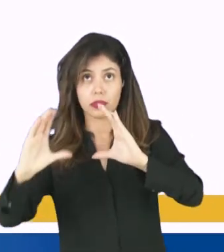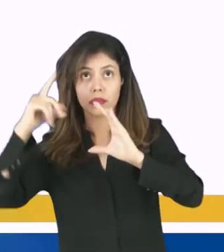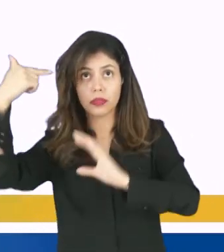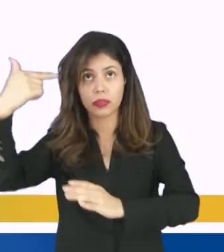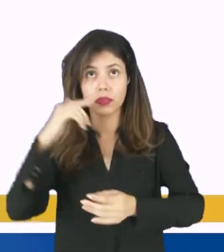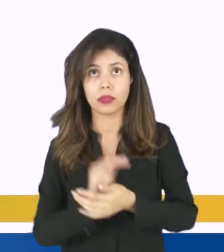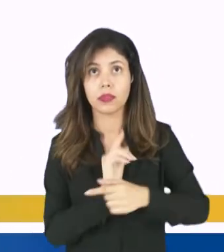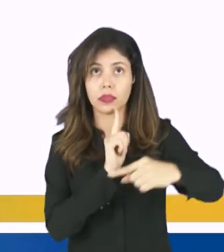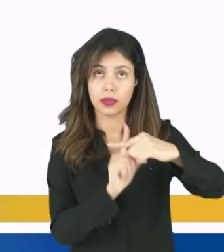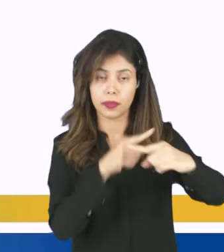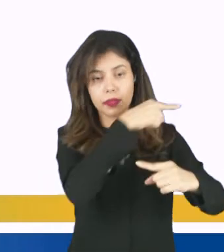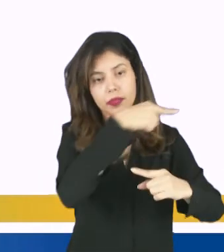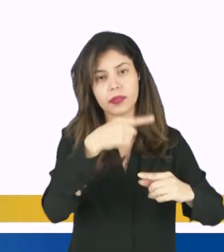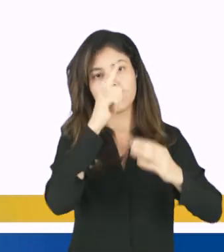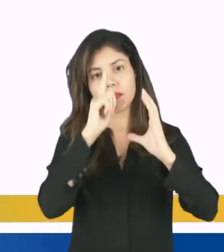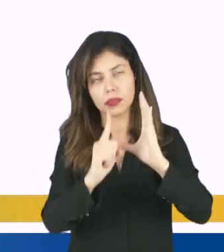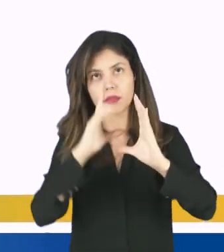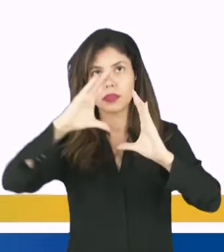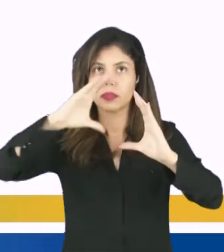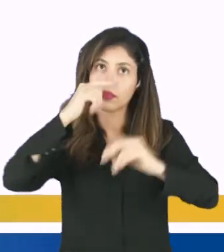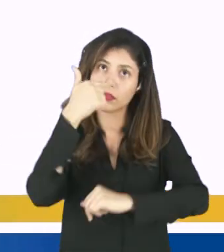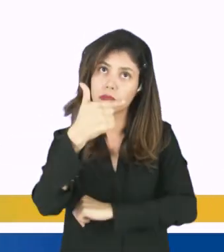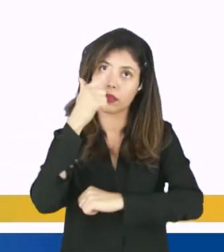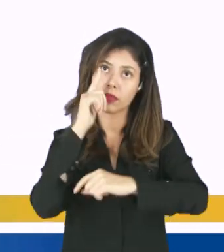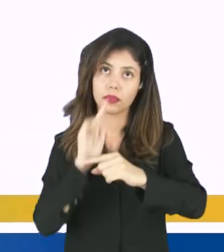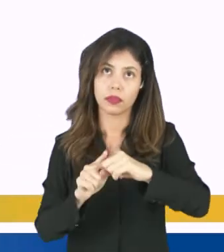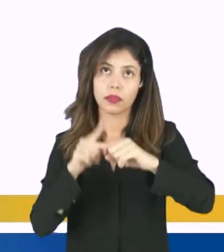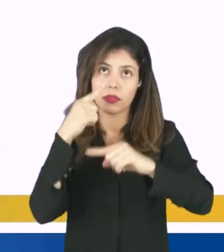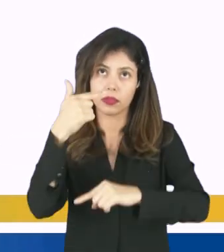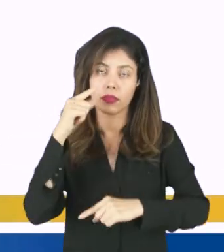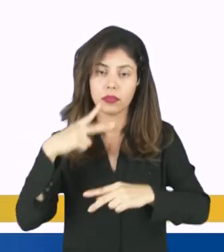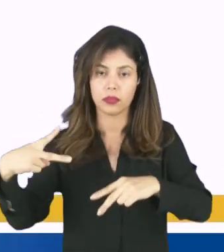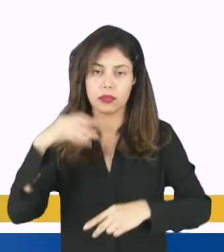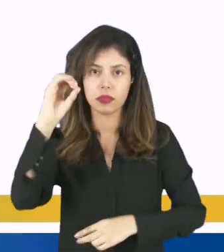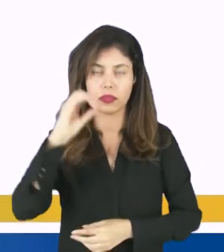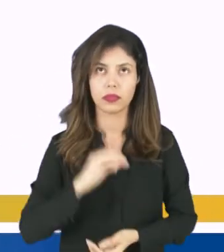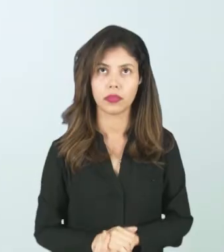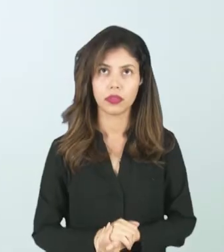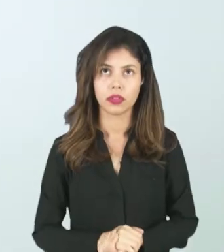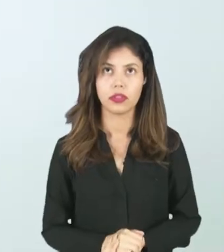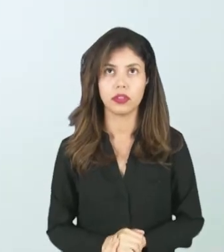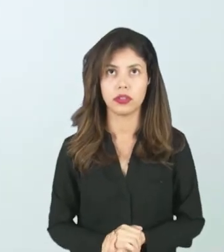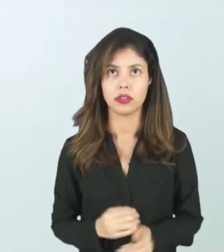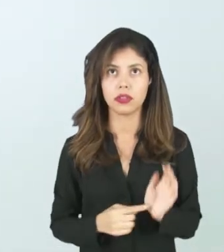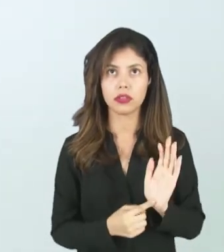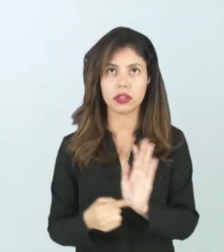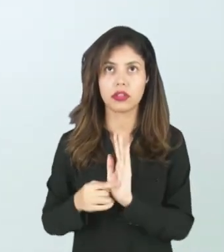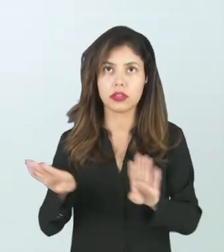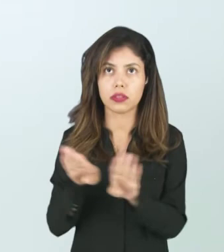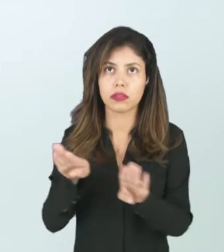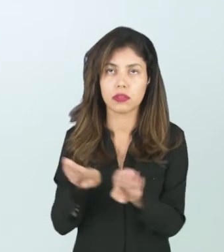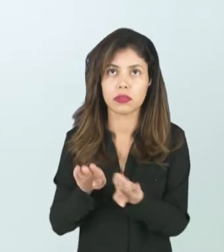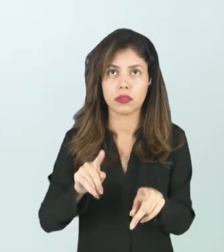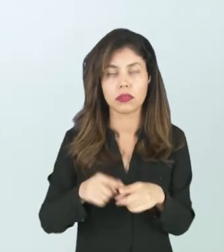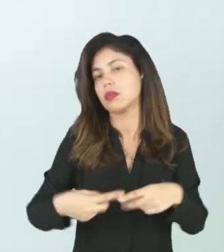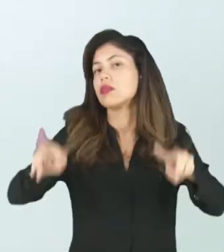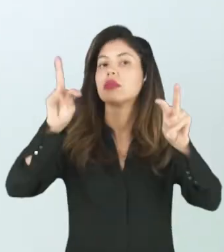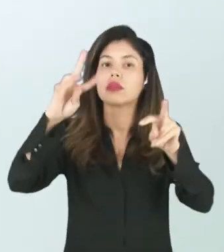é diferente de 0. E para ocorrer na teoria de D'Alembert, essa